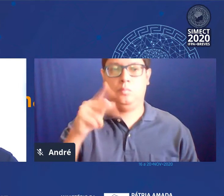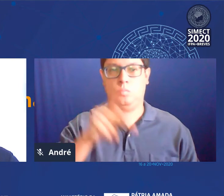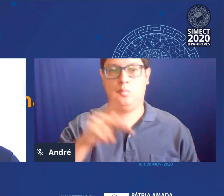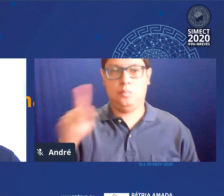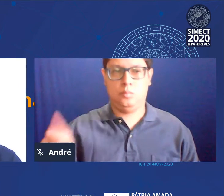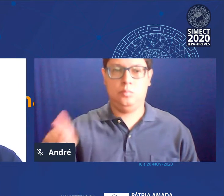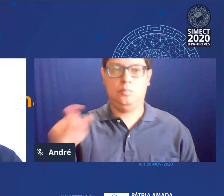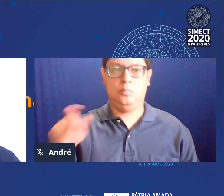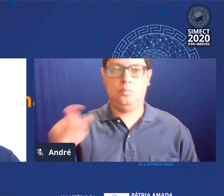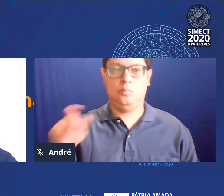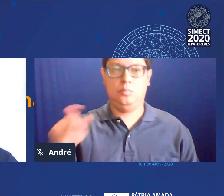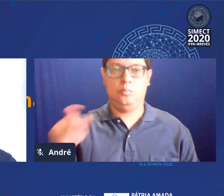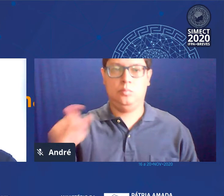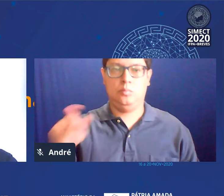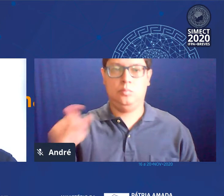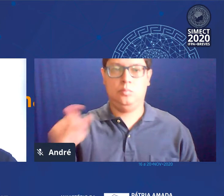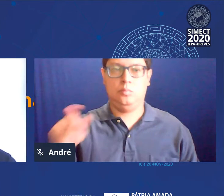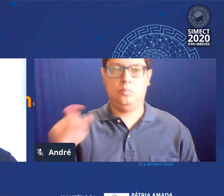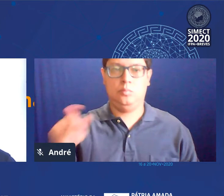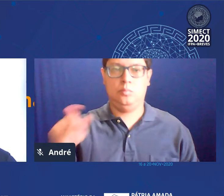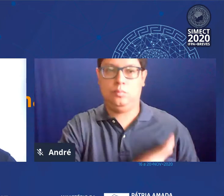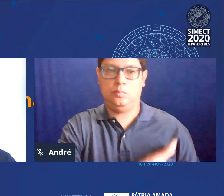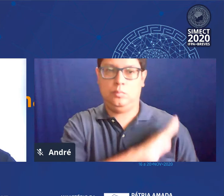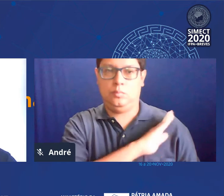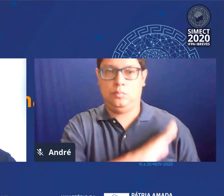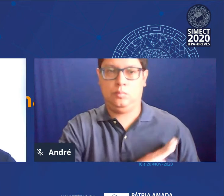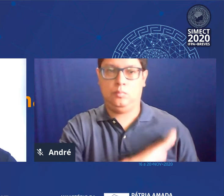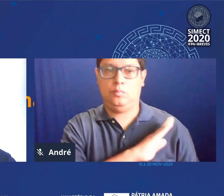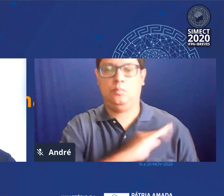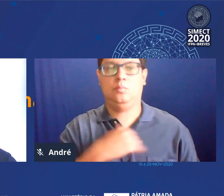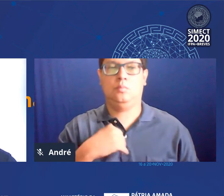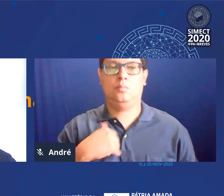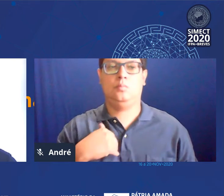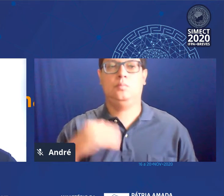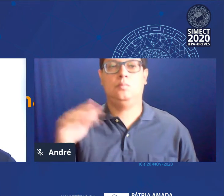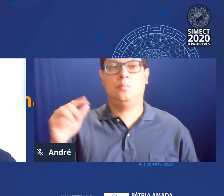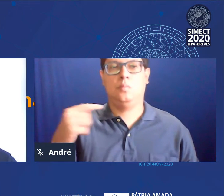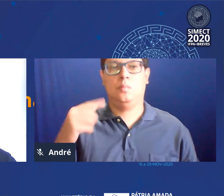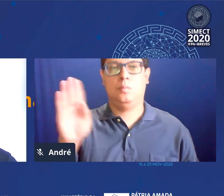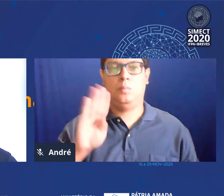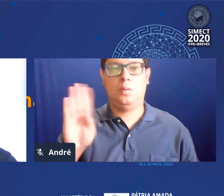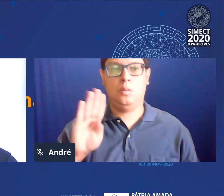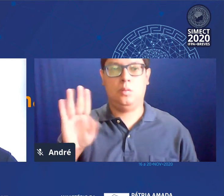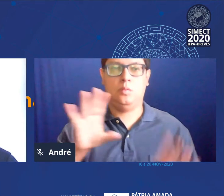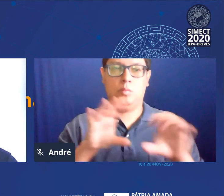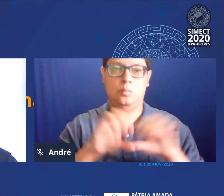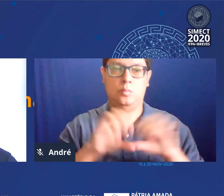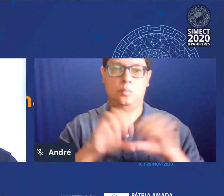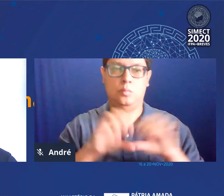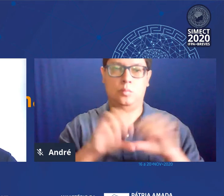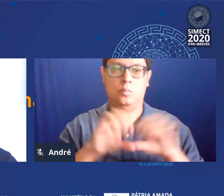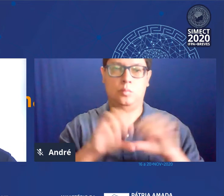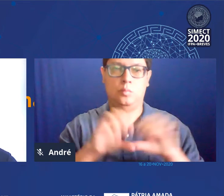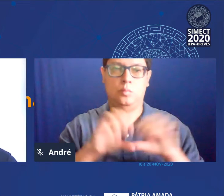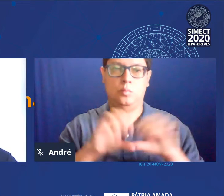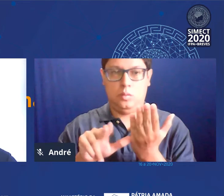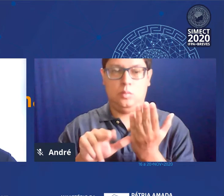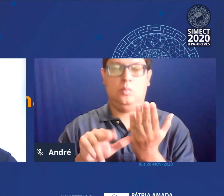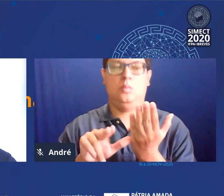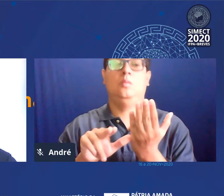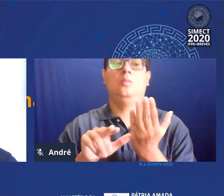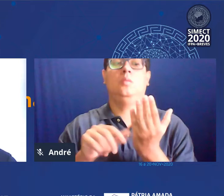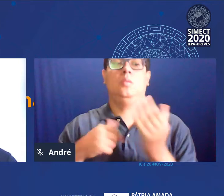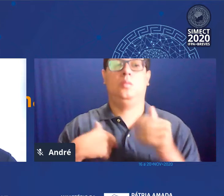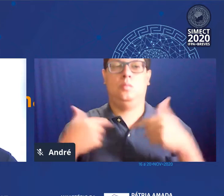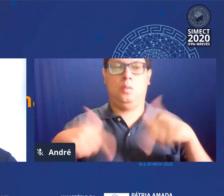Pará e atuo no campus Breves, nos cursos de aquicultura, na área de recursos